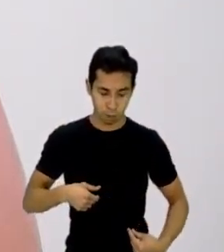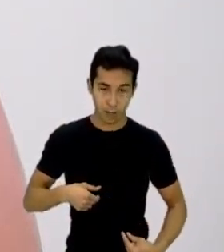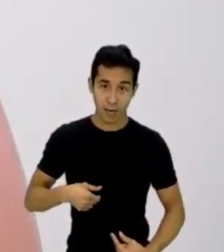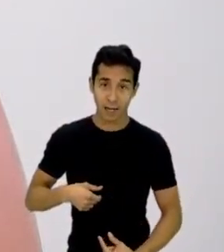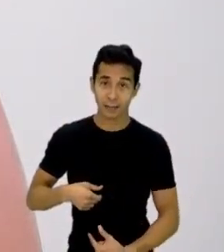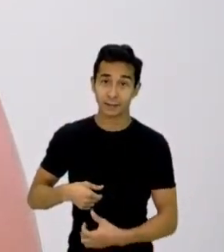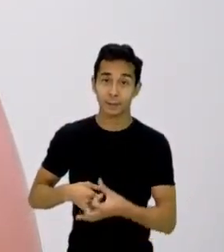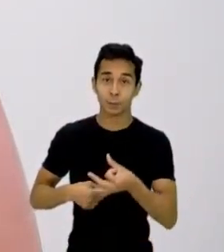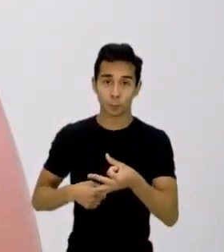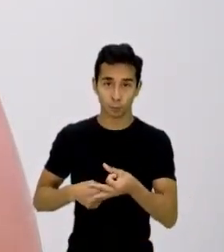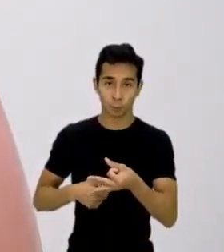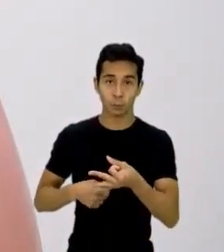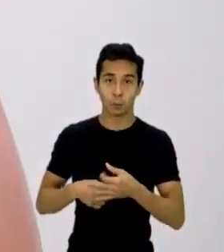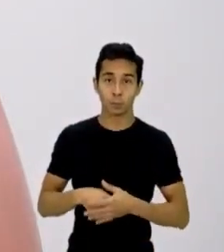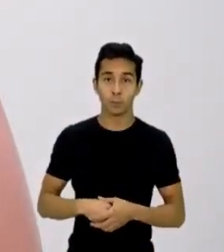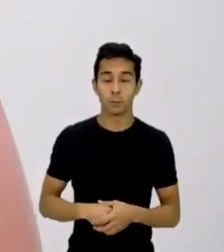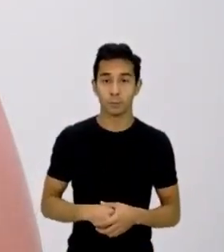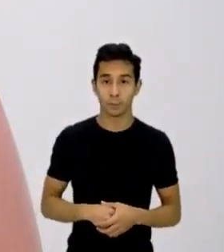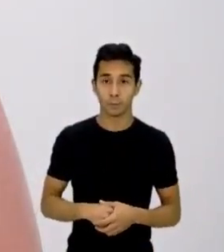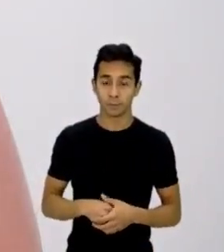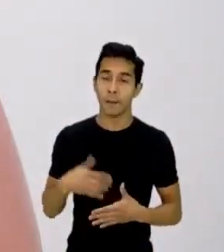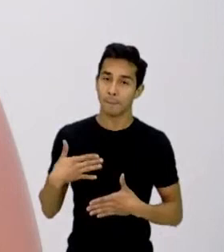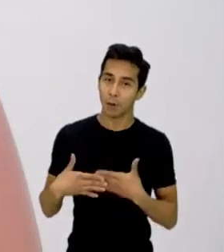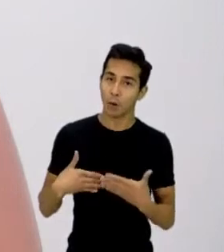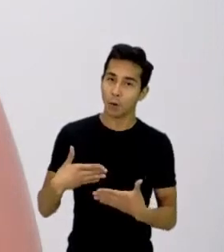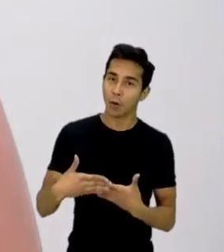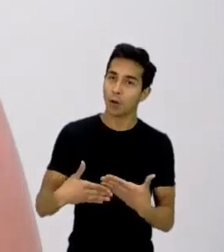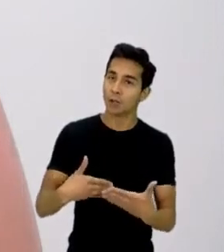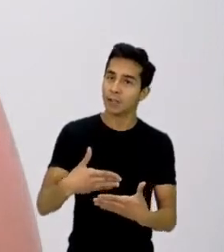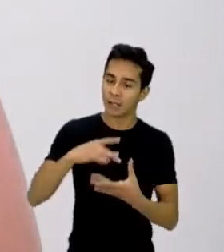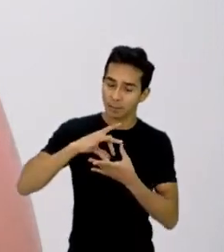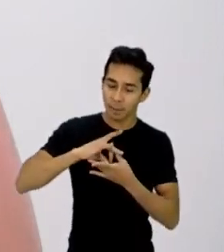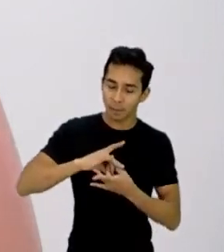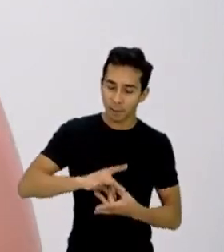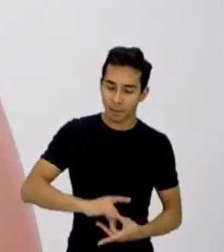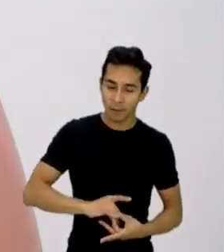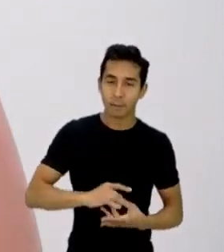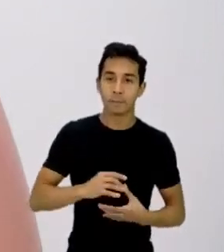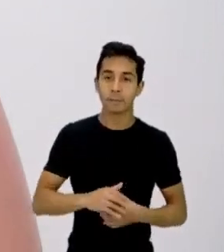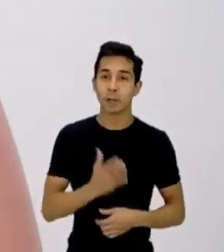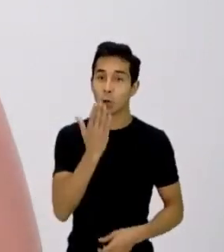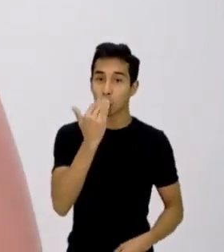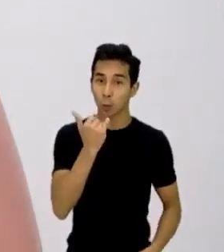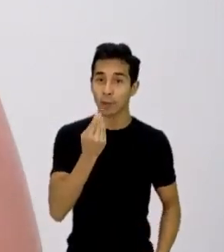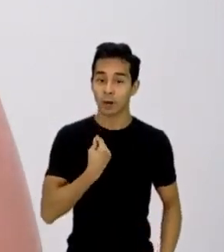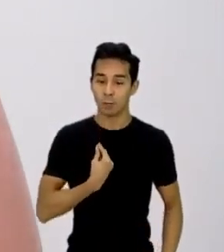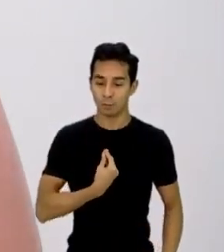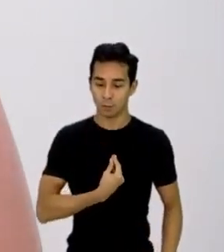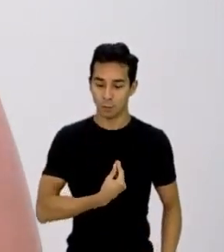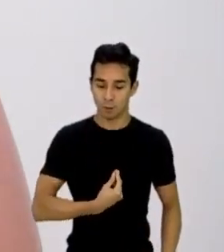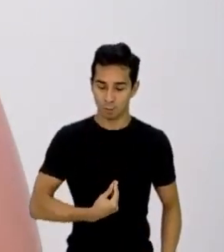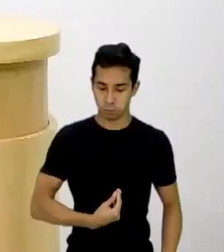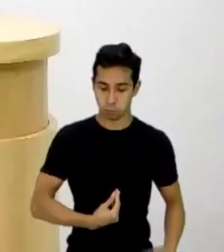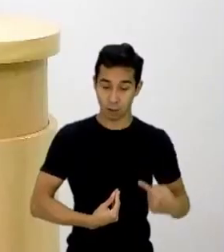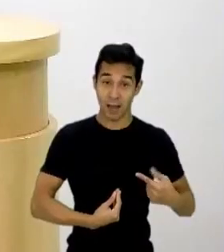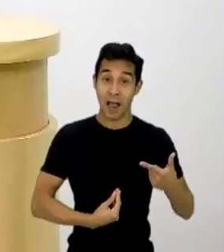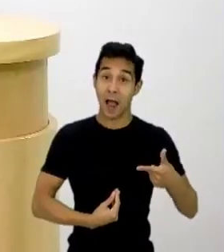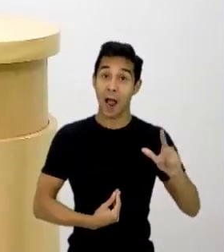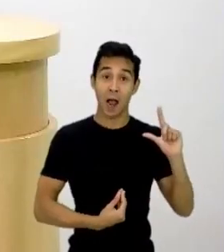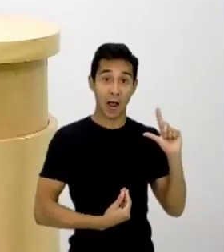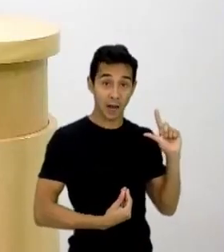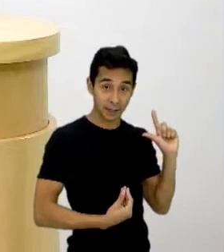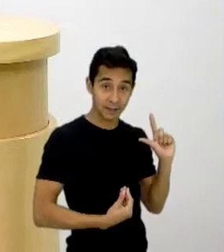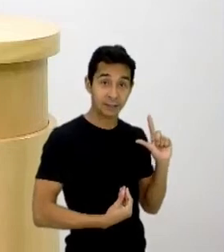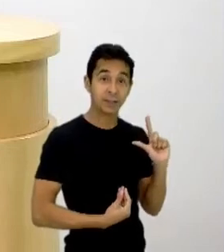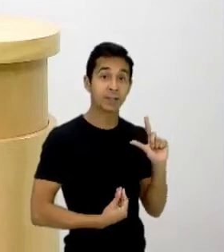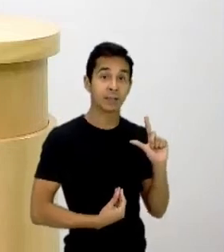Bom, então a gente tem aí processos, mas não tá sozinho. Antes do alimento chegar no intestino, ele passa por outros lugares,